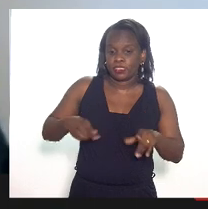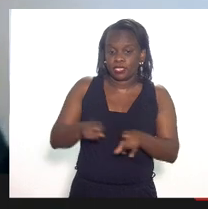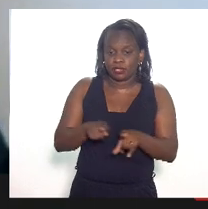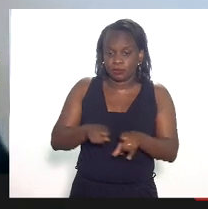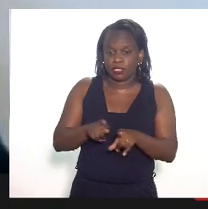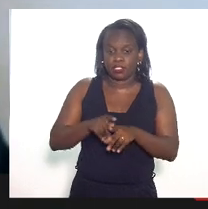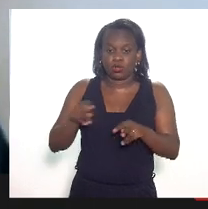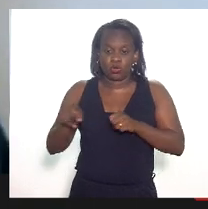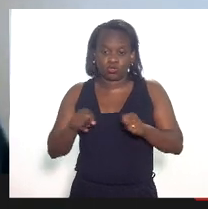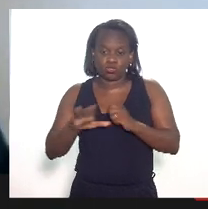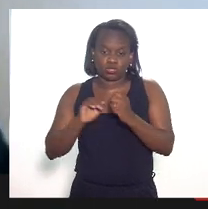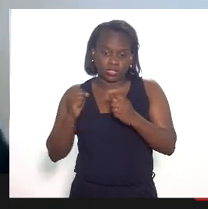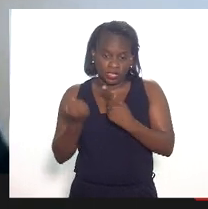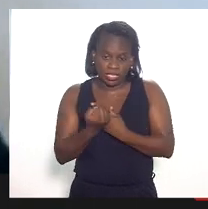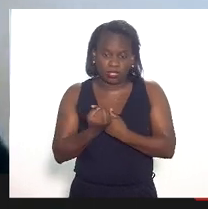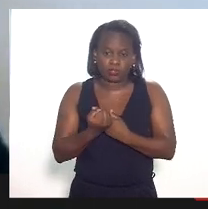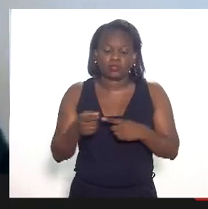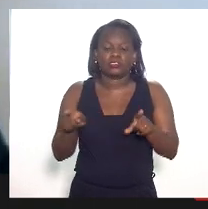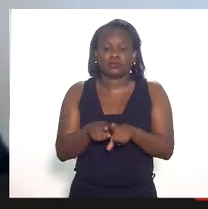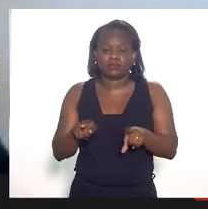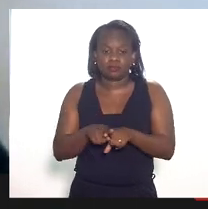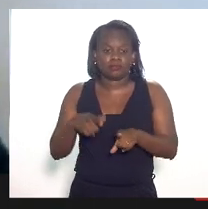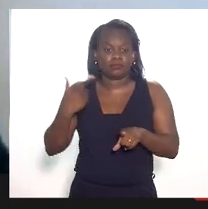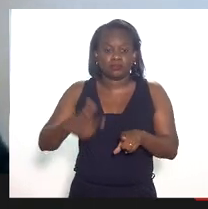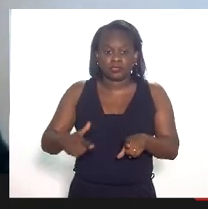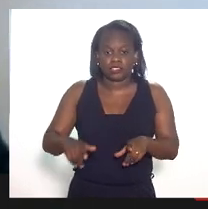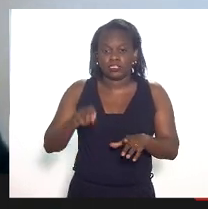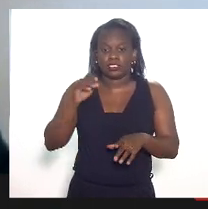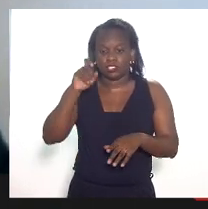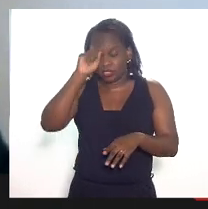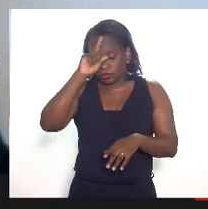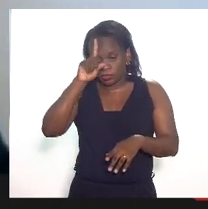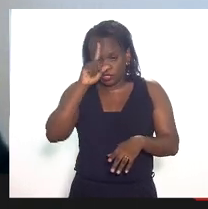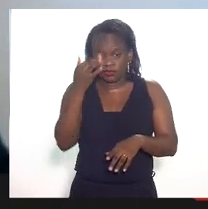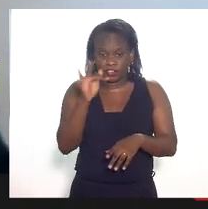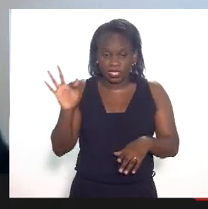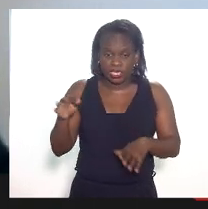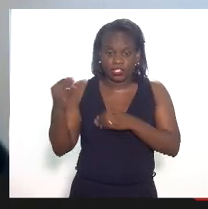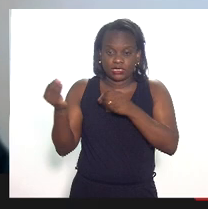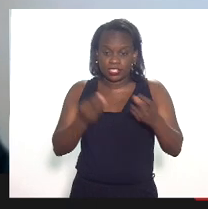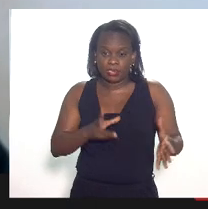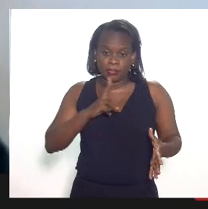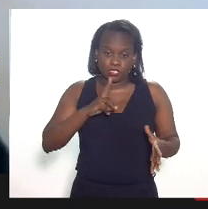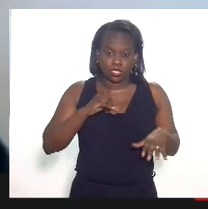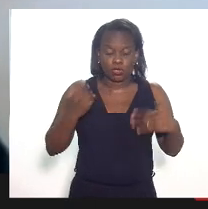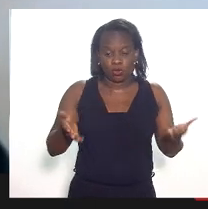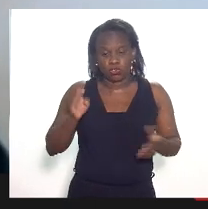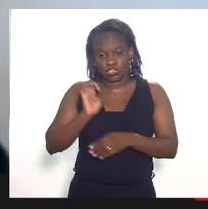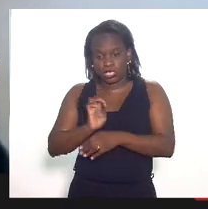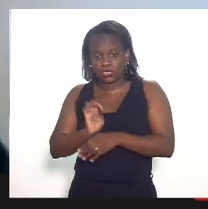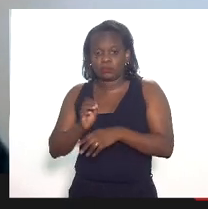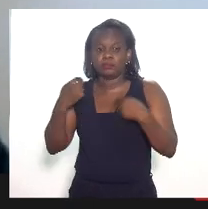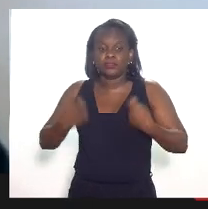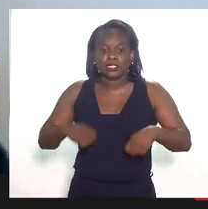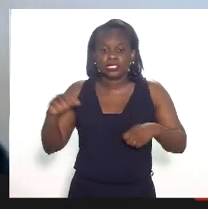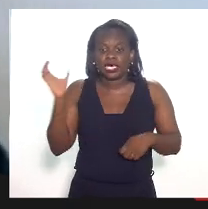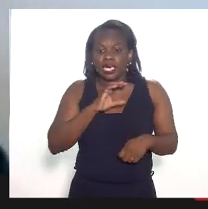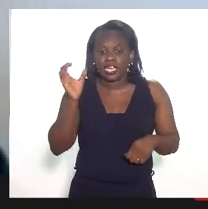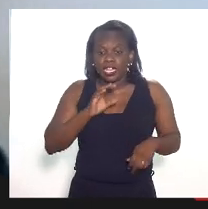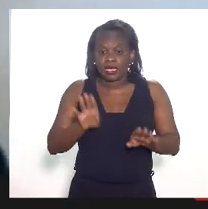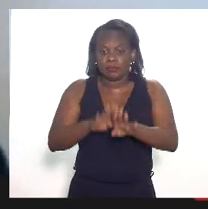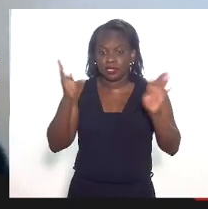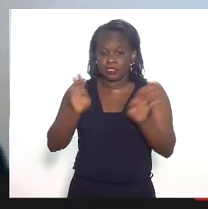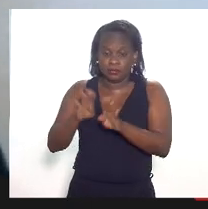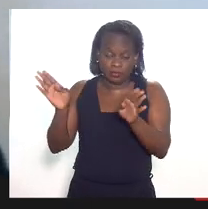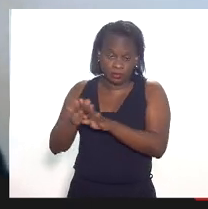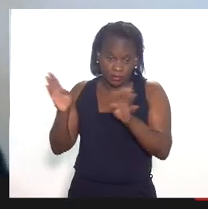controle social. Além de não estadualizar hospitais federais ou passar para a rede privada, precisa acelerar a reabertura,